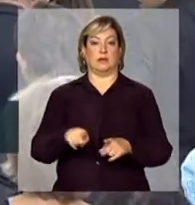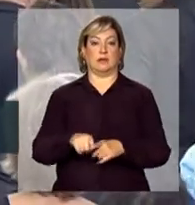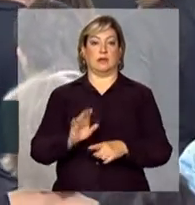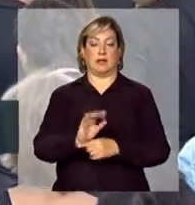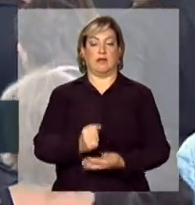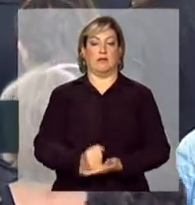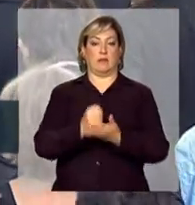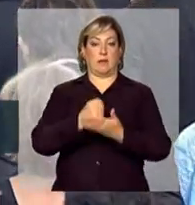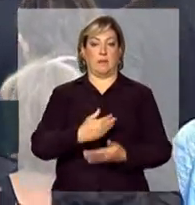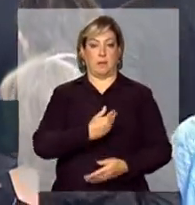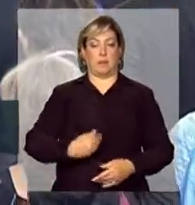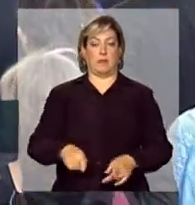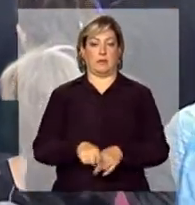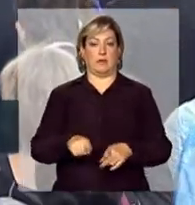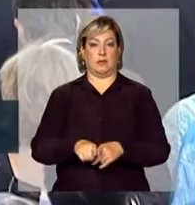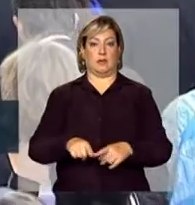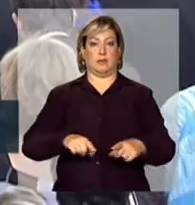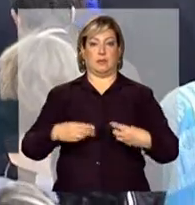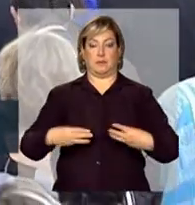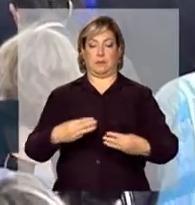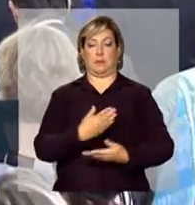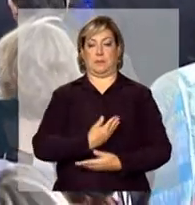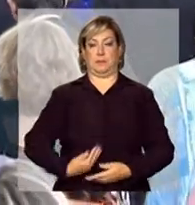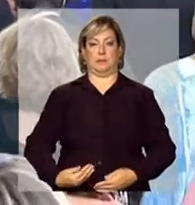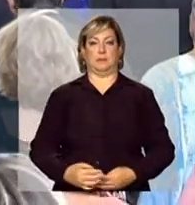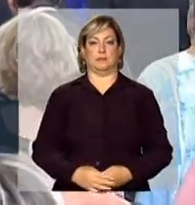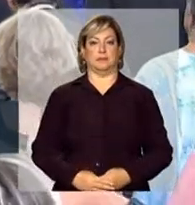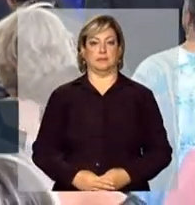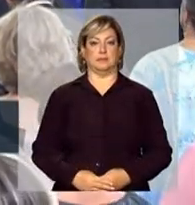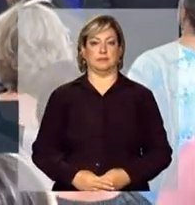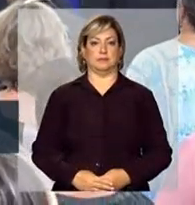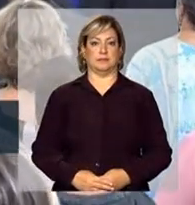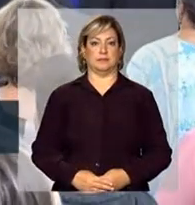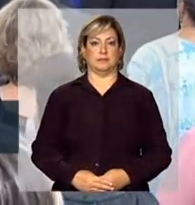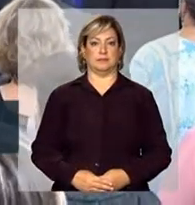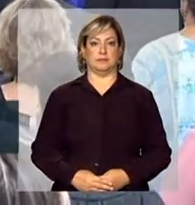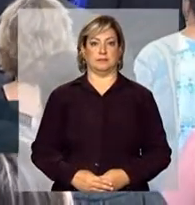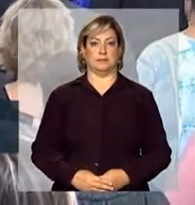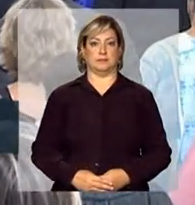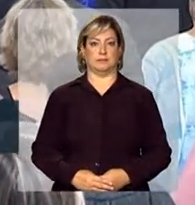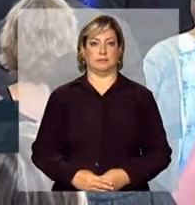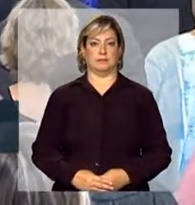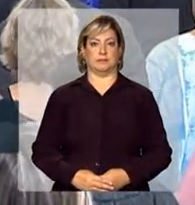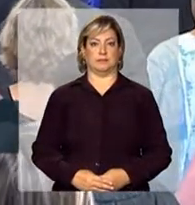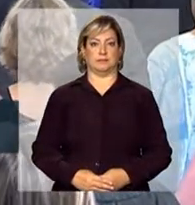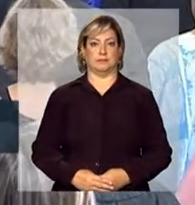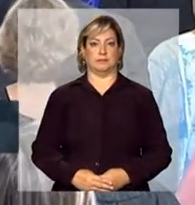Ministério Público E aí E aí